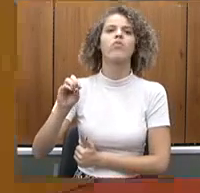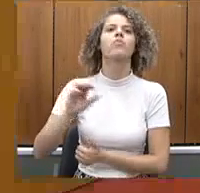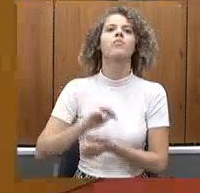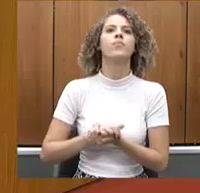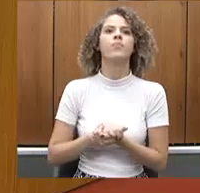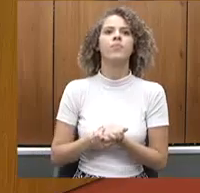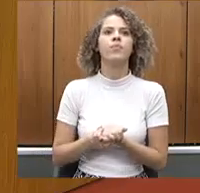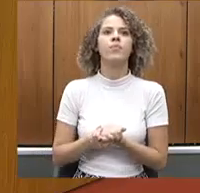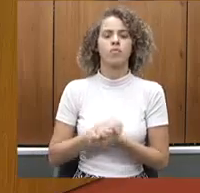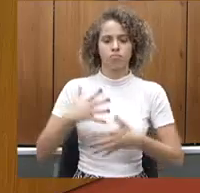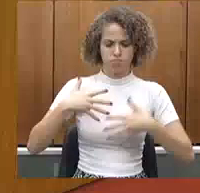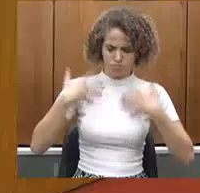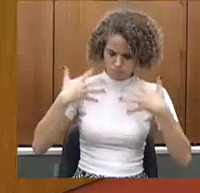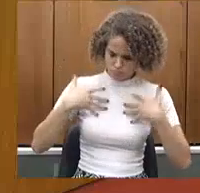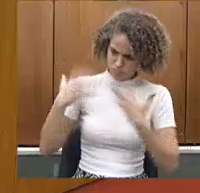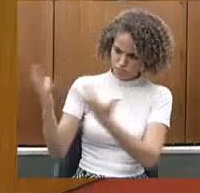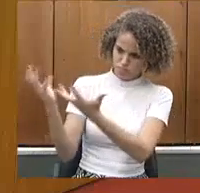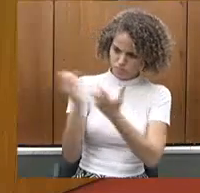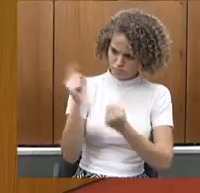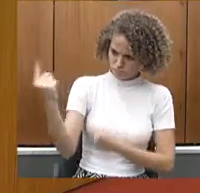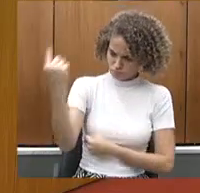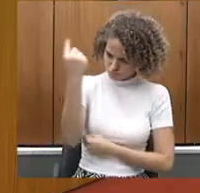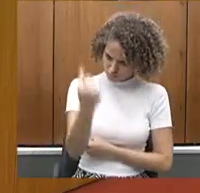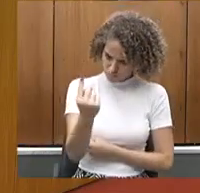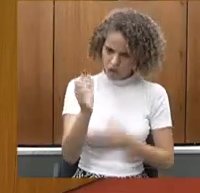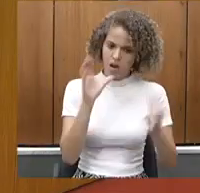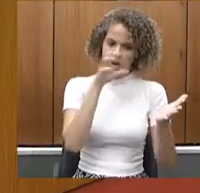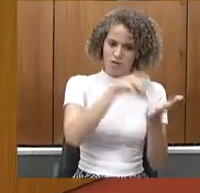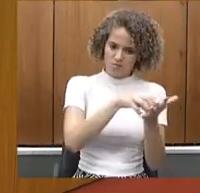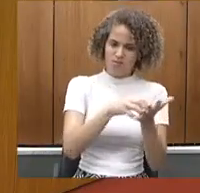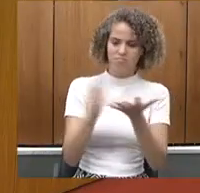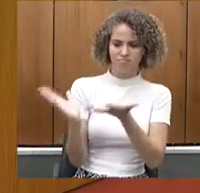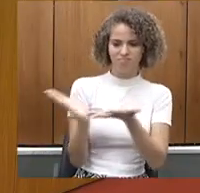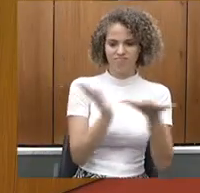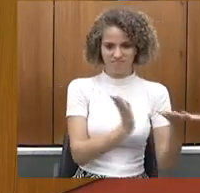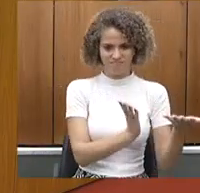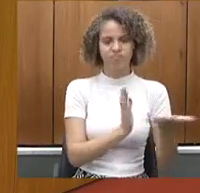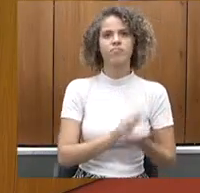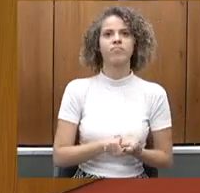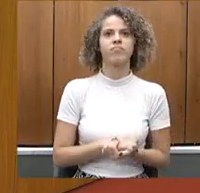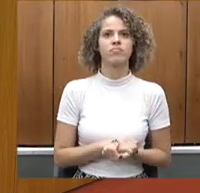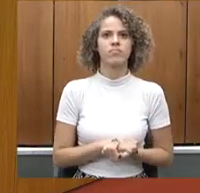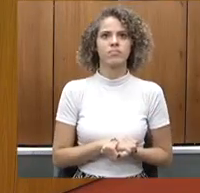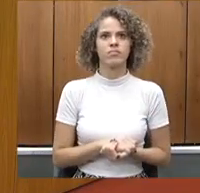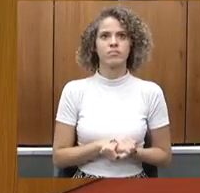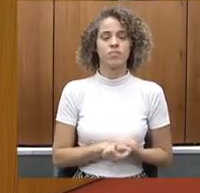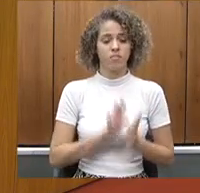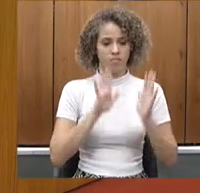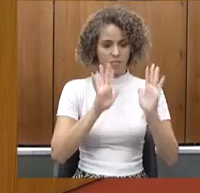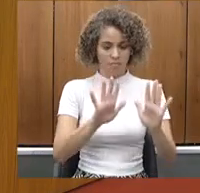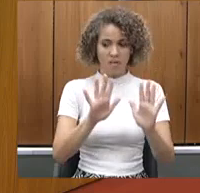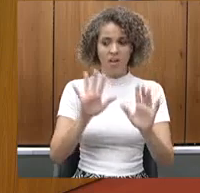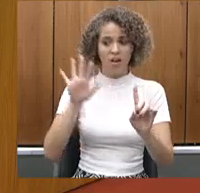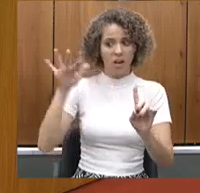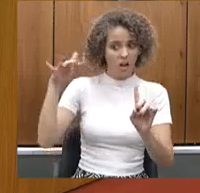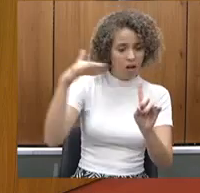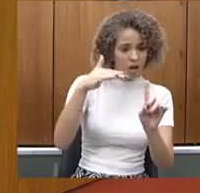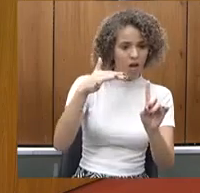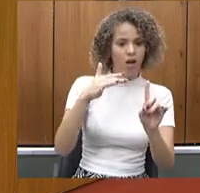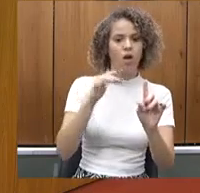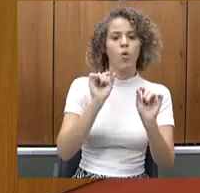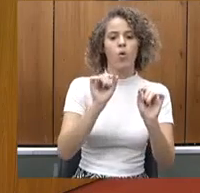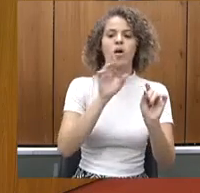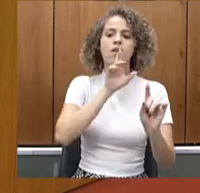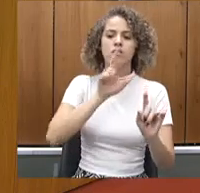com alegria que recebemos vossa excelência que a comissão é bom que os senhores prestem atenção e respostas vem do